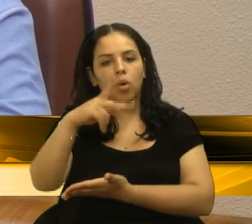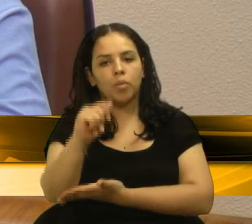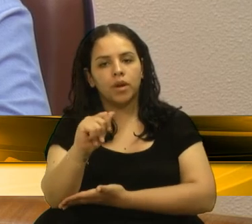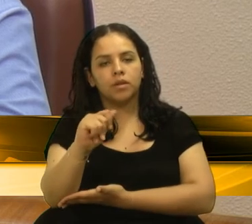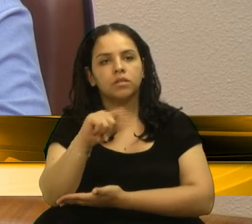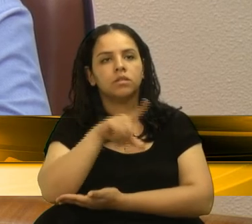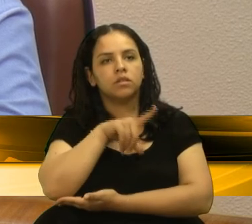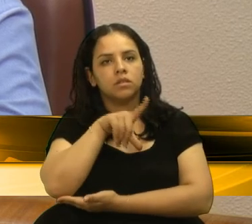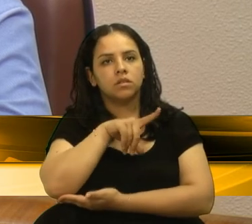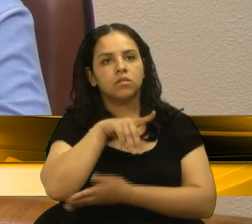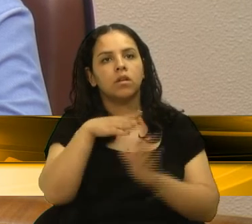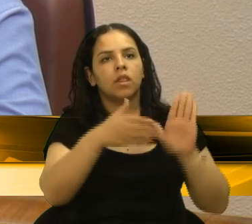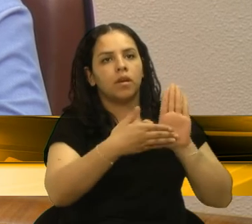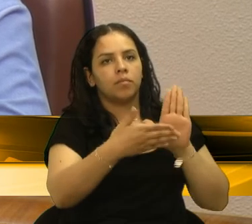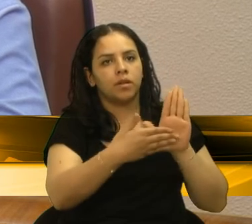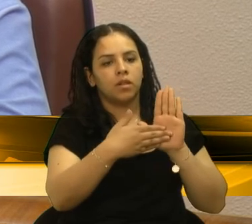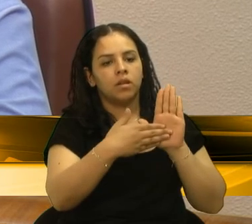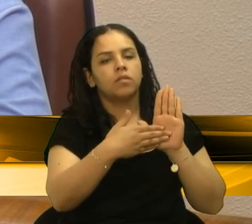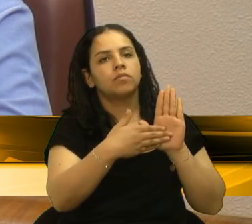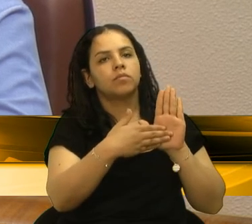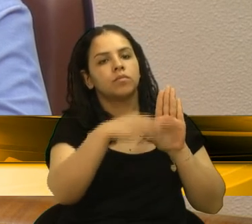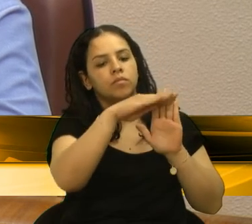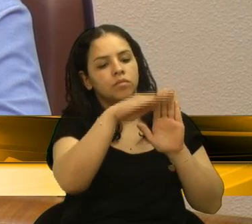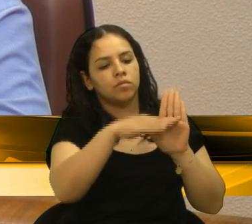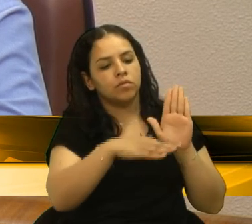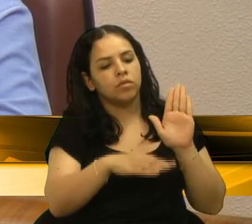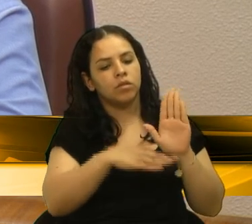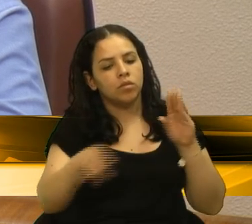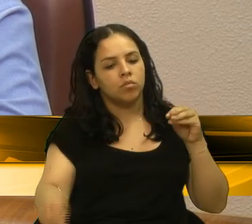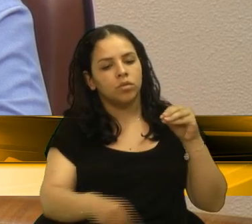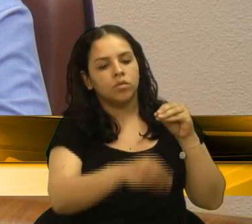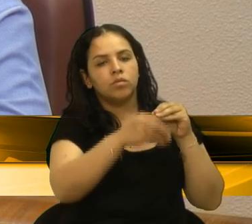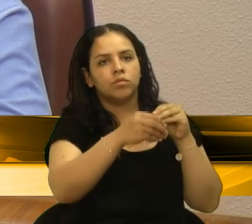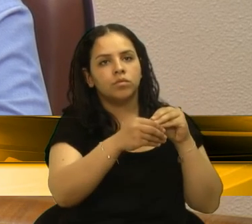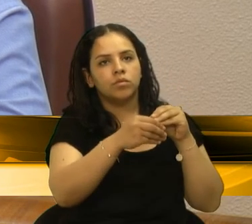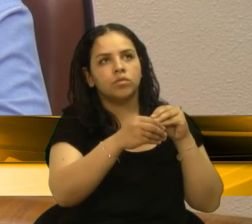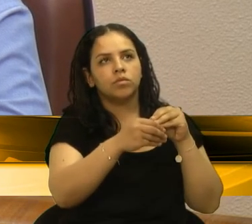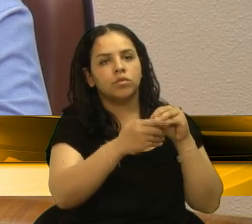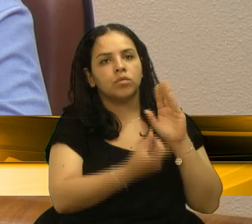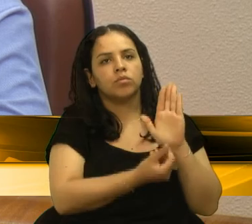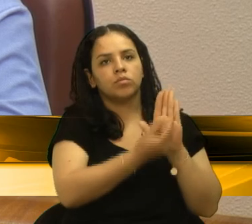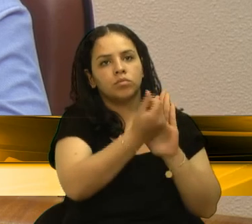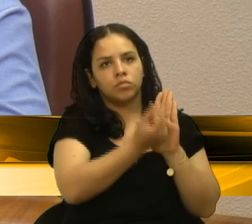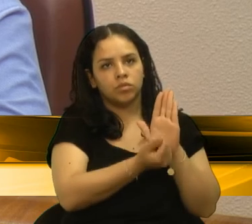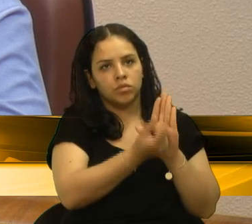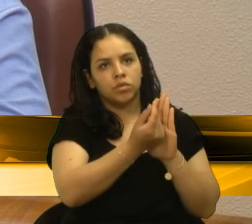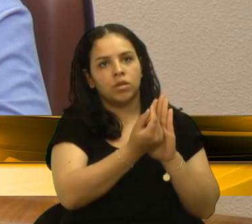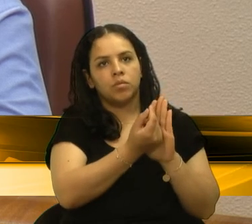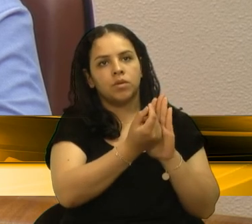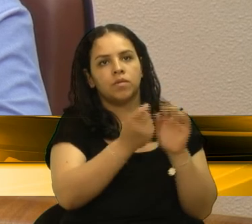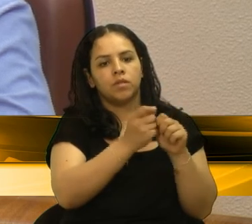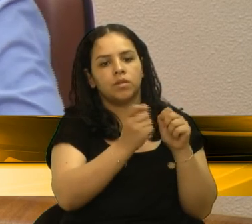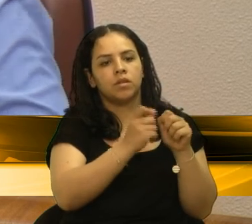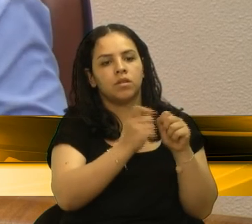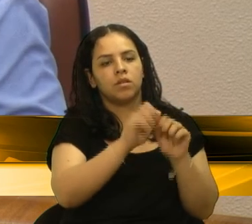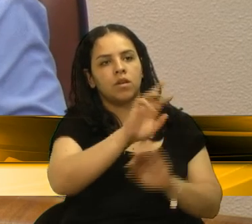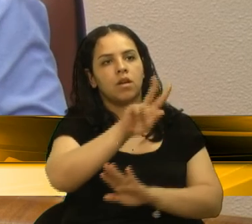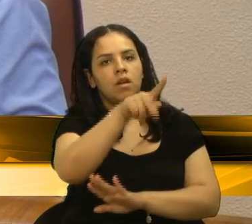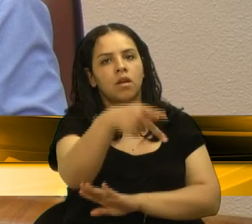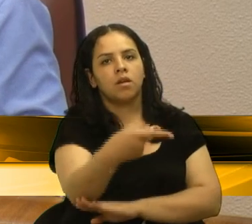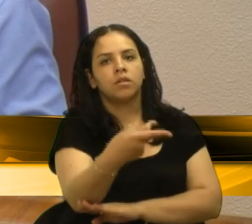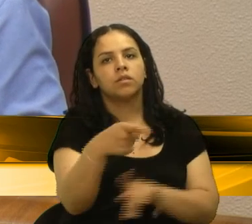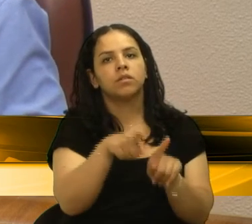as tabelas do plano de implantação e custeio, dimensionando o custo de recursos humanos necessários à operação da UPA Centro,